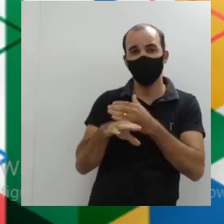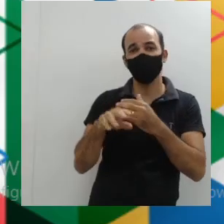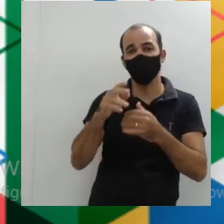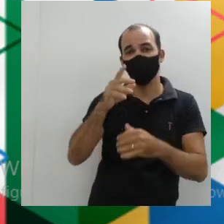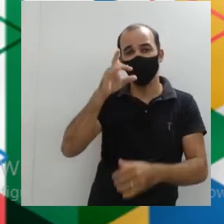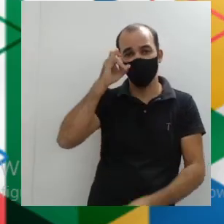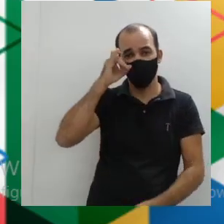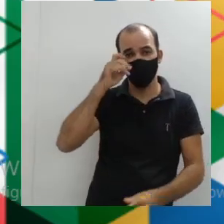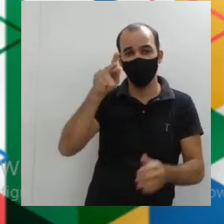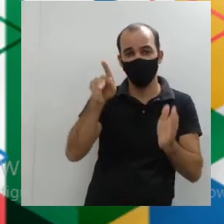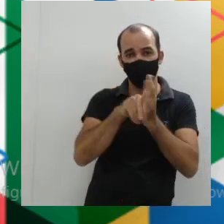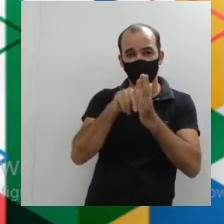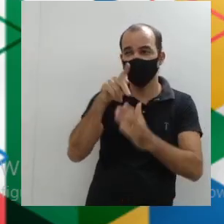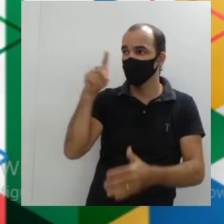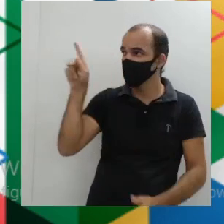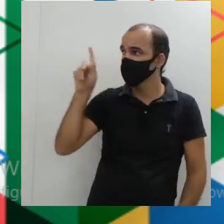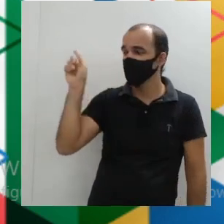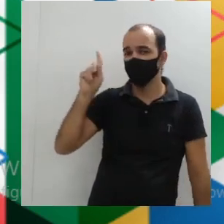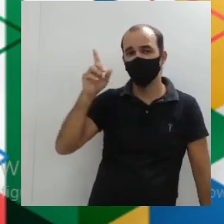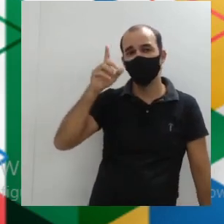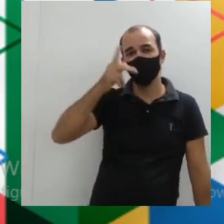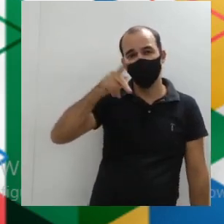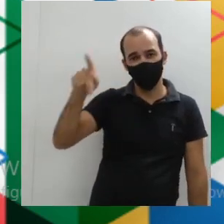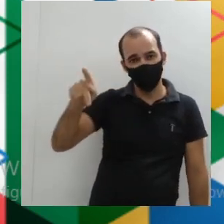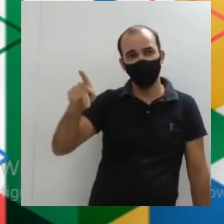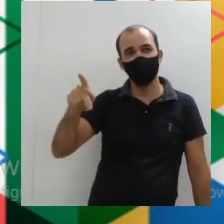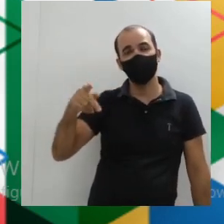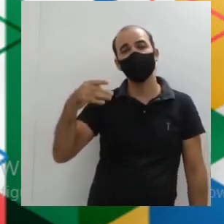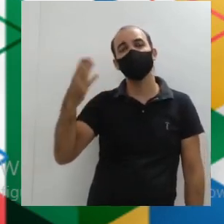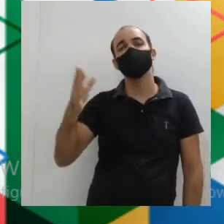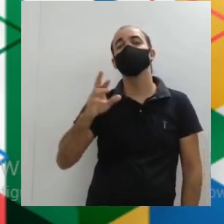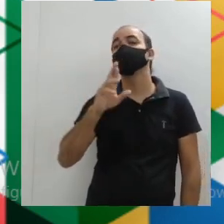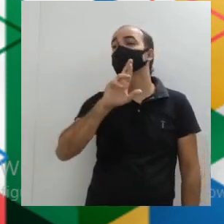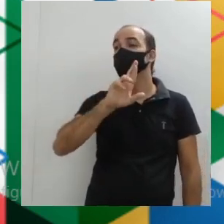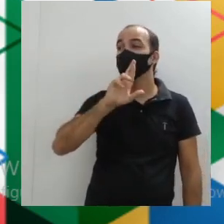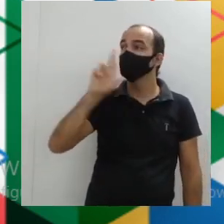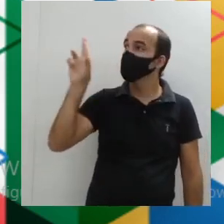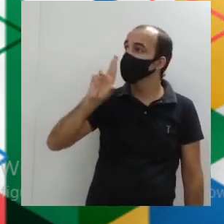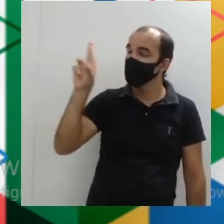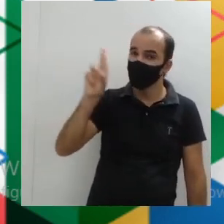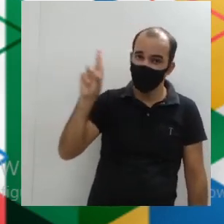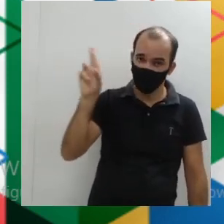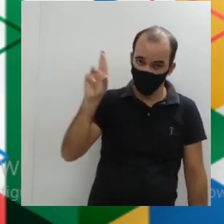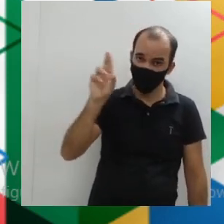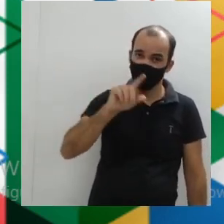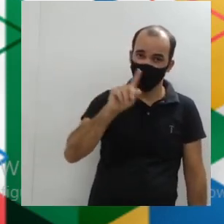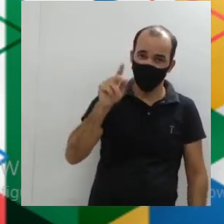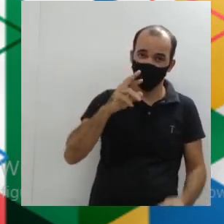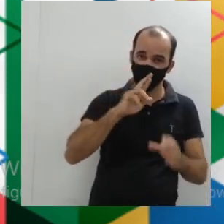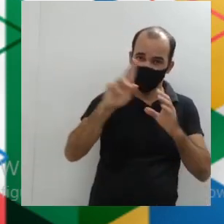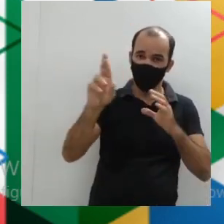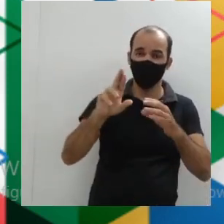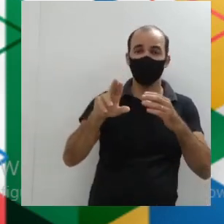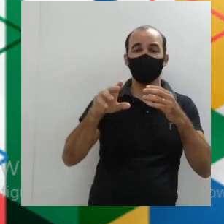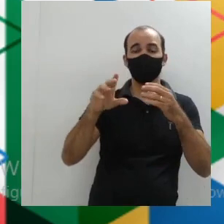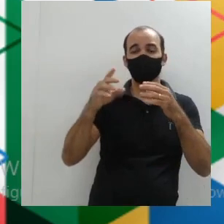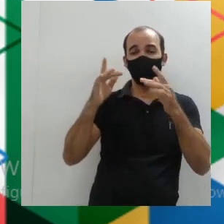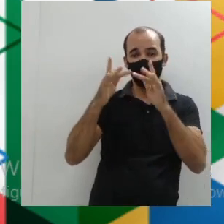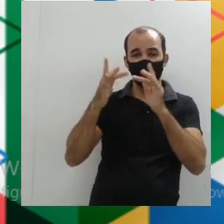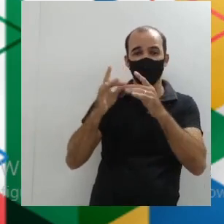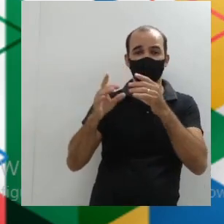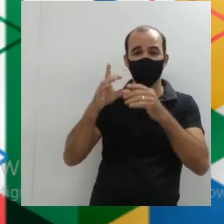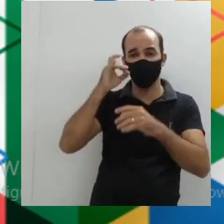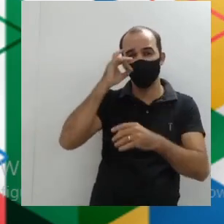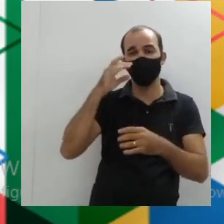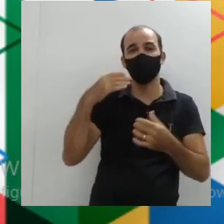@Marconi1977 e vai dizer para nós qual é a sua concepção ou qual é a sua cosmovisão. Mas, professor, como é que